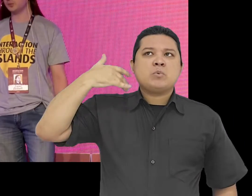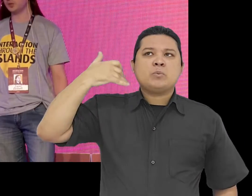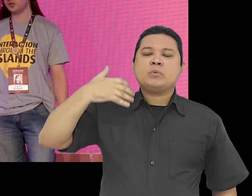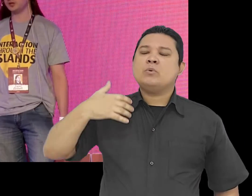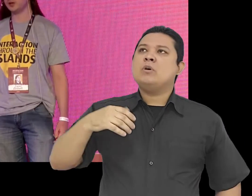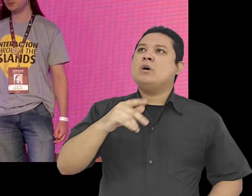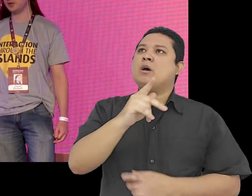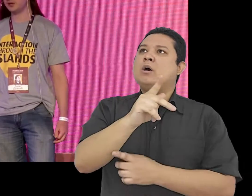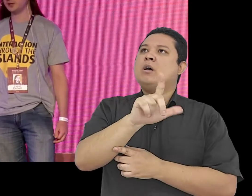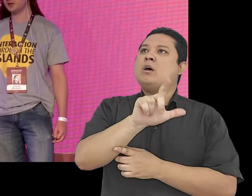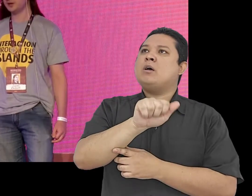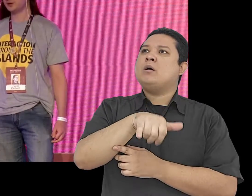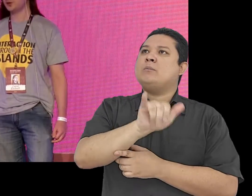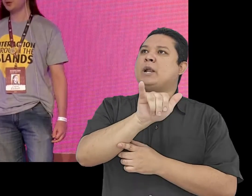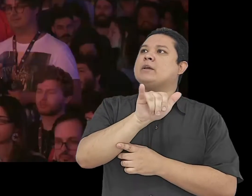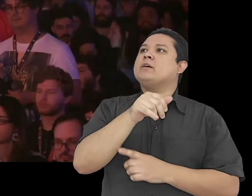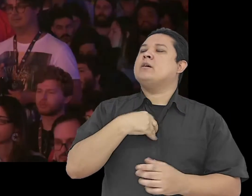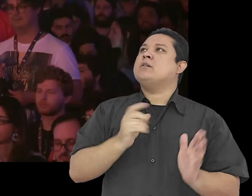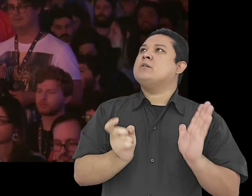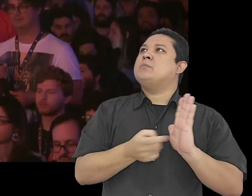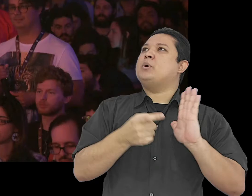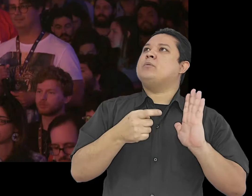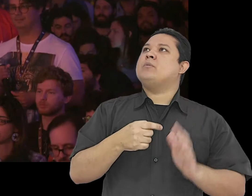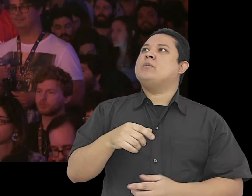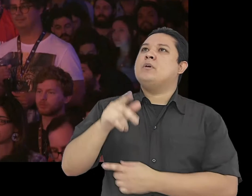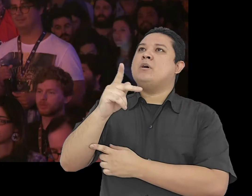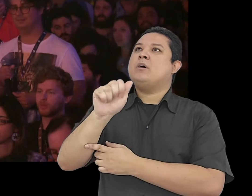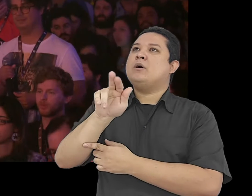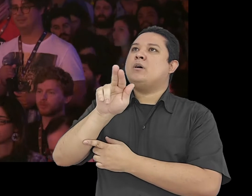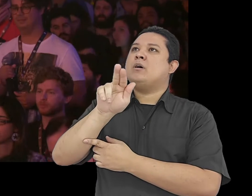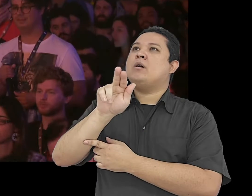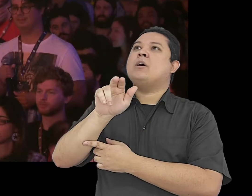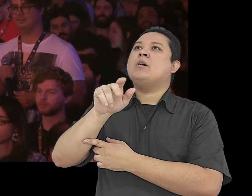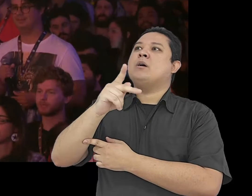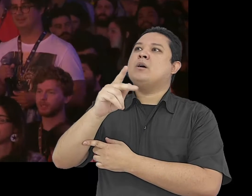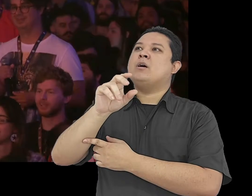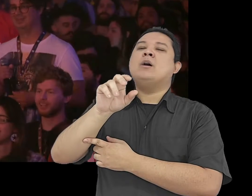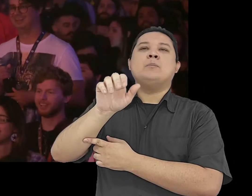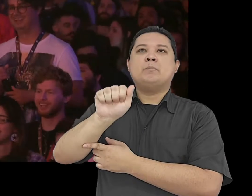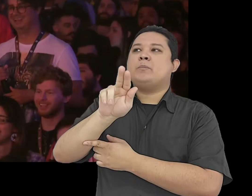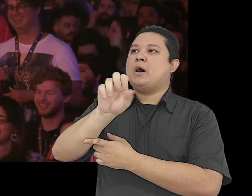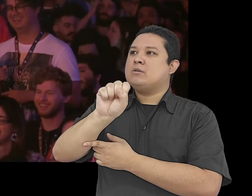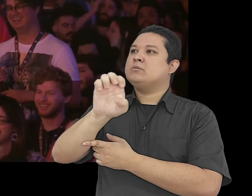enter nele no play, dá play, eu dou enter no pause, dá pause. Era tudo o que eu queria.